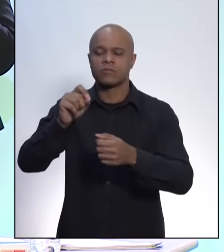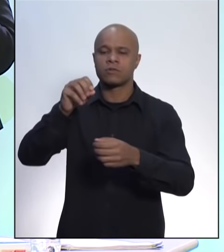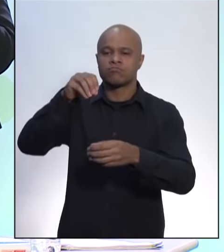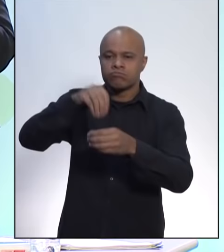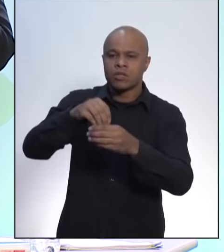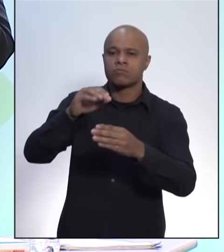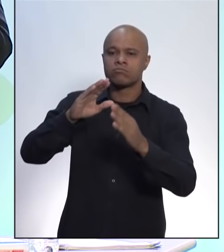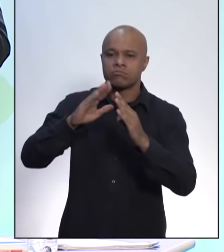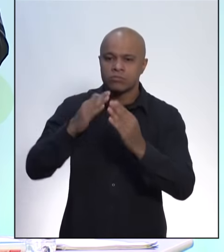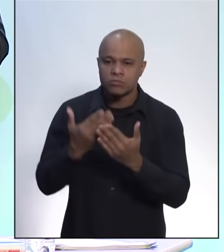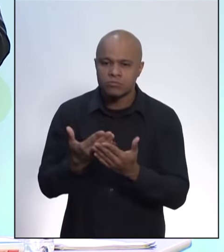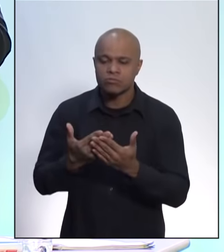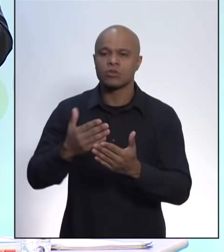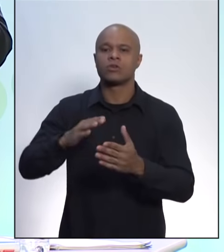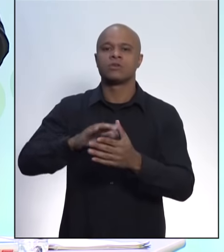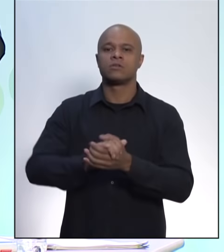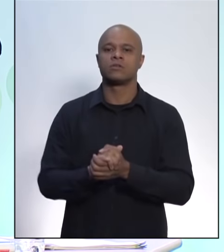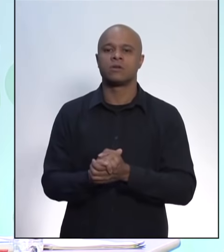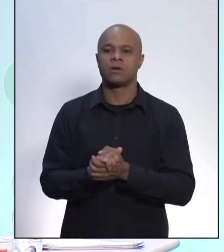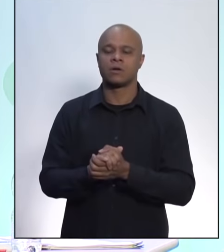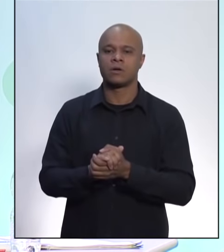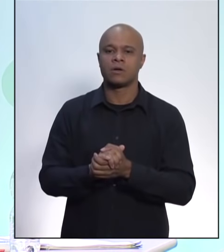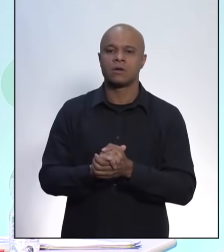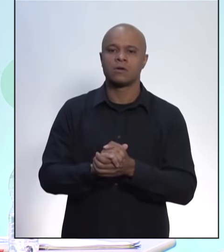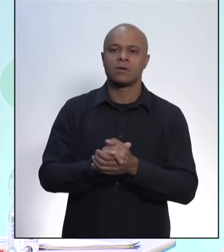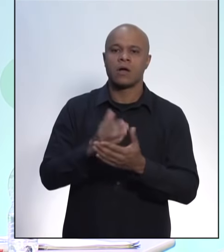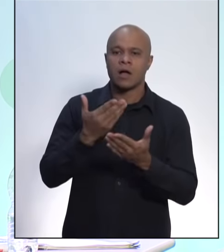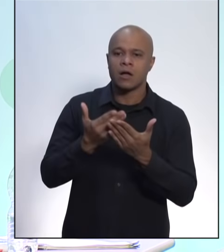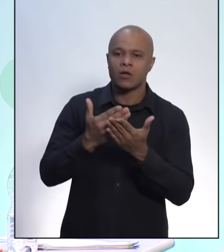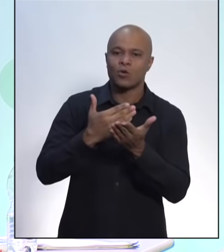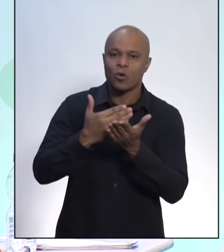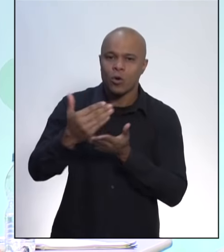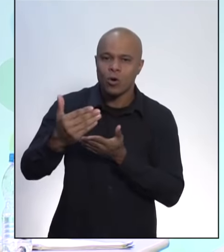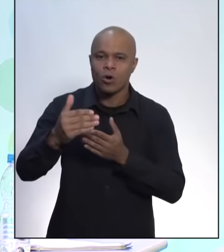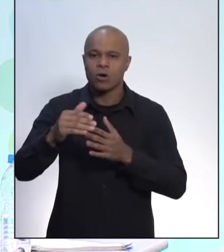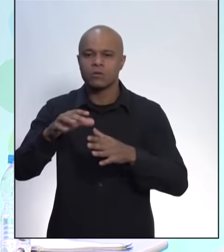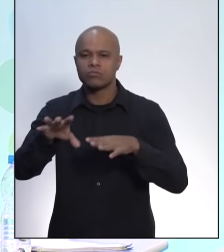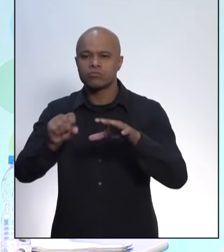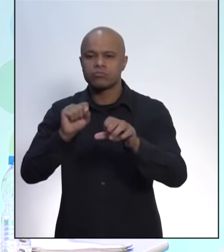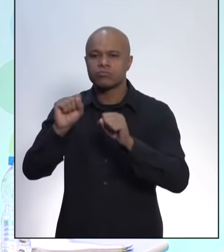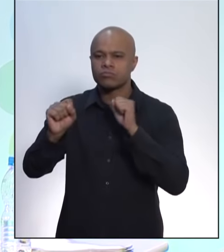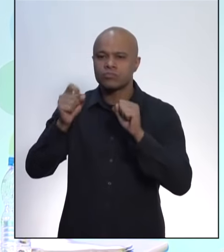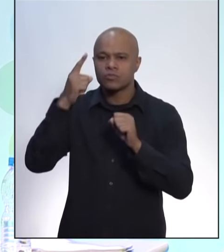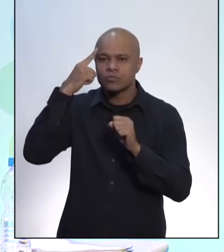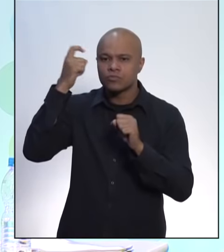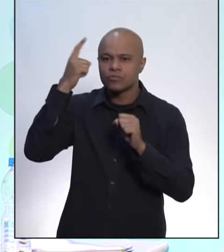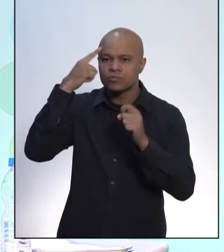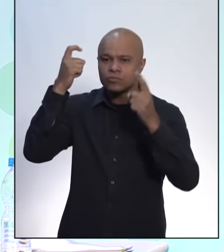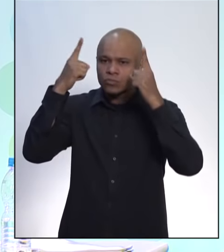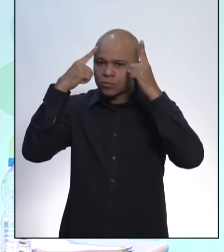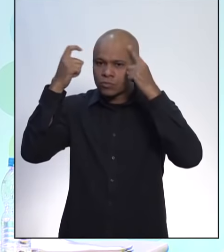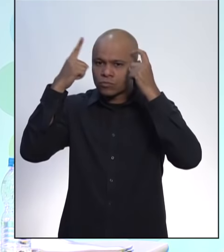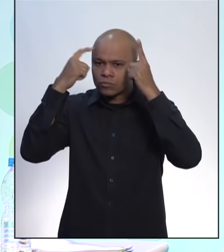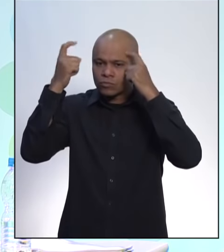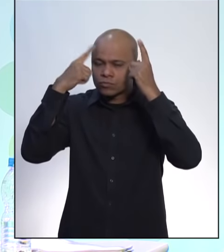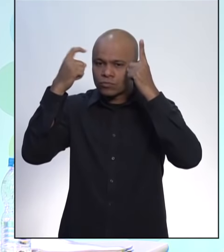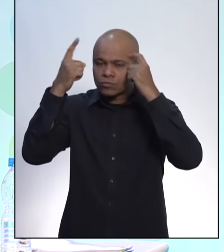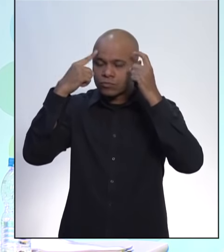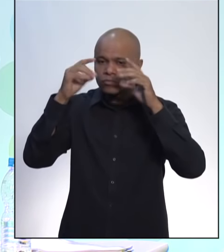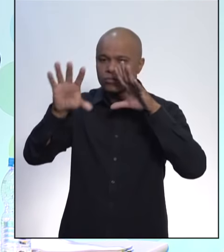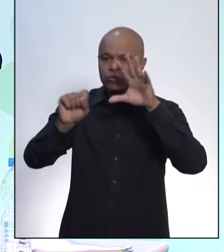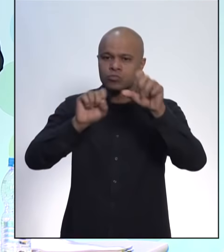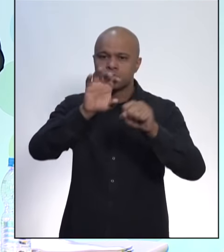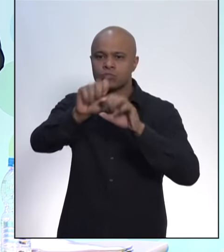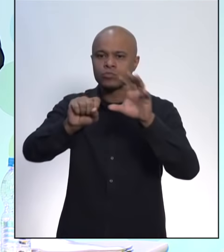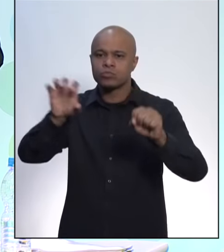ciências ou geografia aula não começa com grimstorm com levantamento de ideias estão que nós estamos fazendo agora